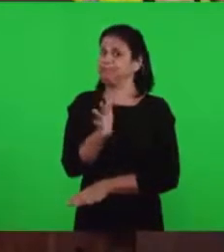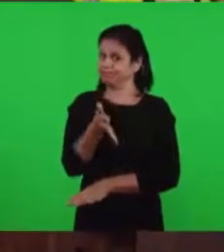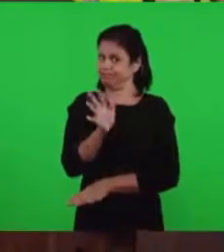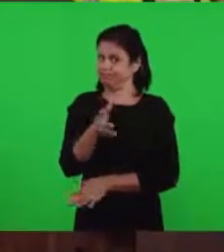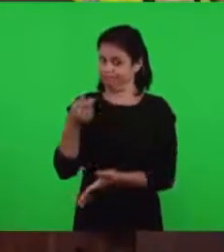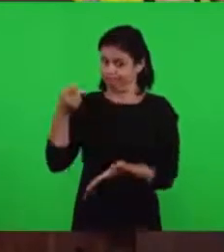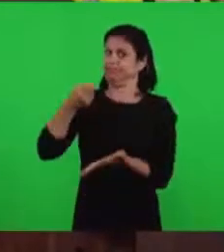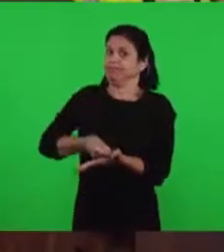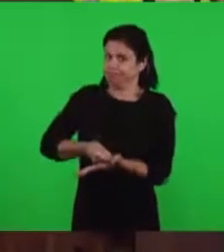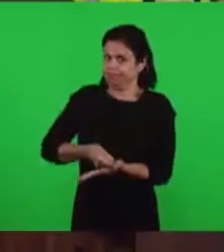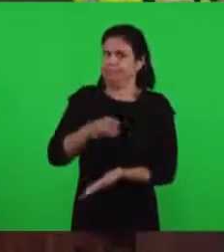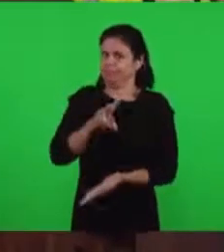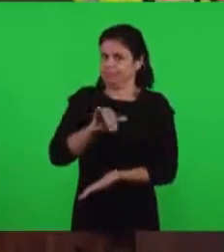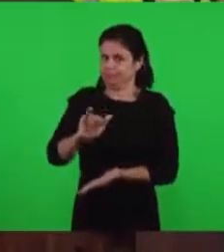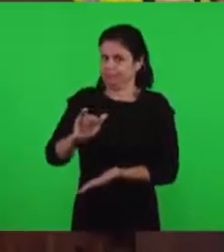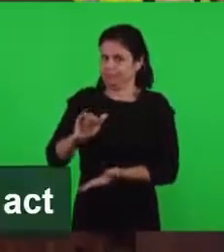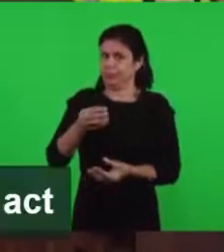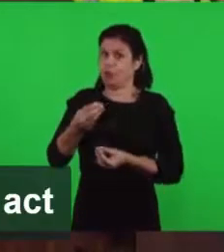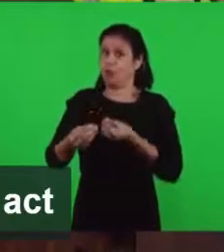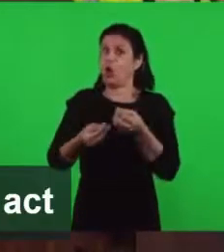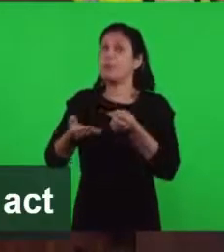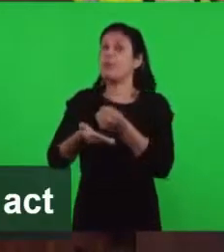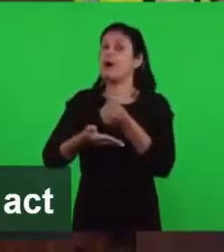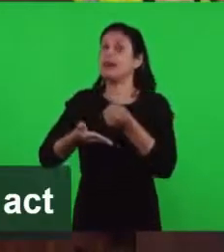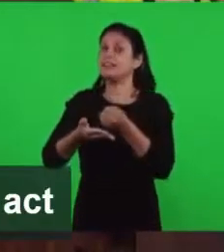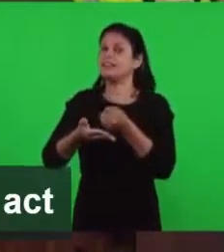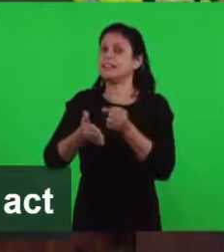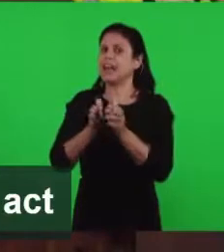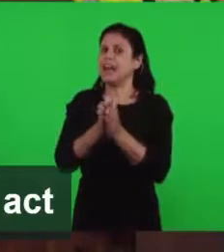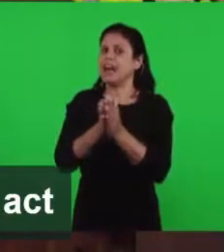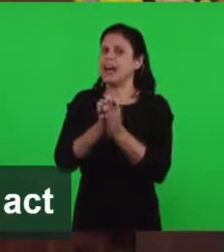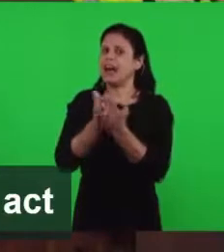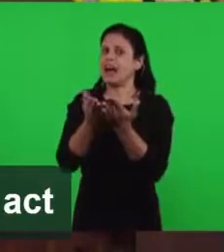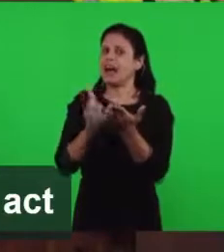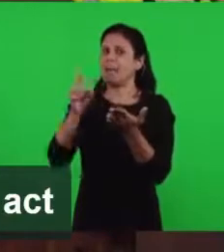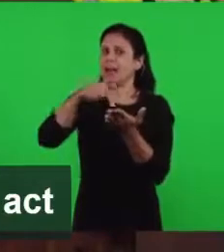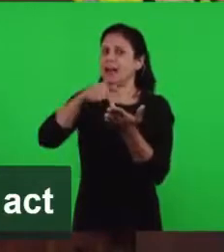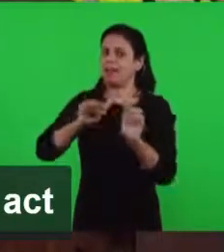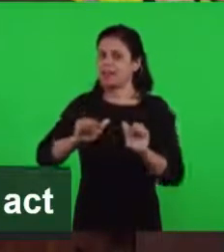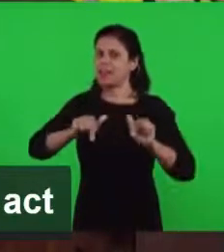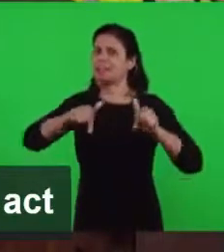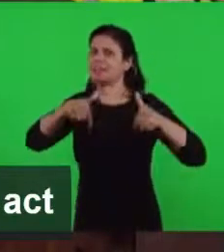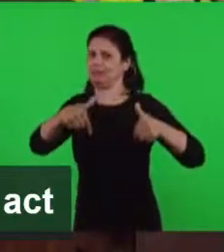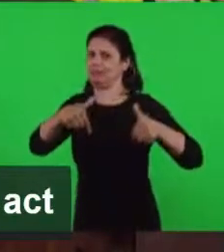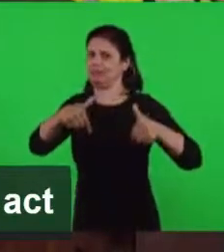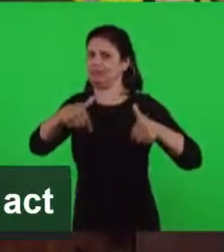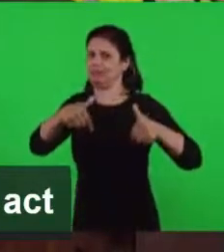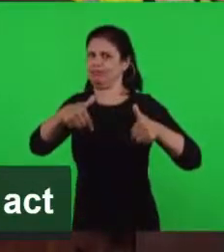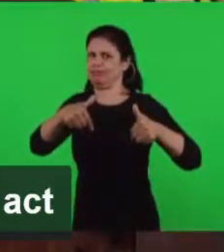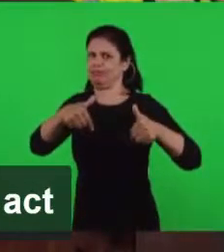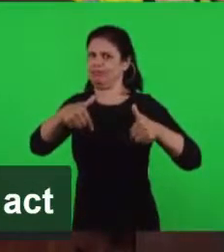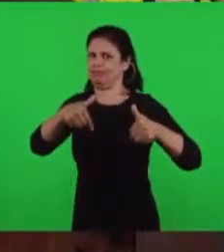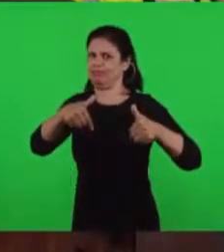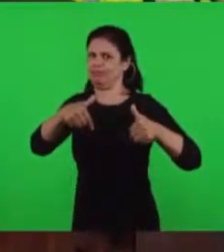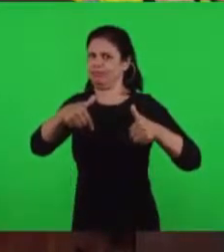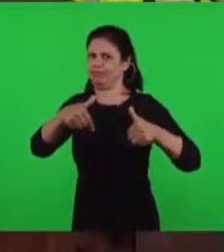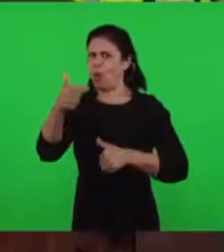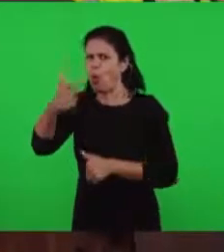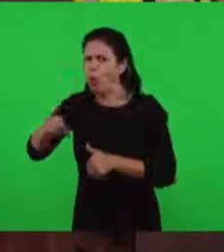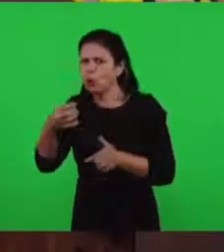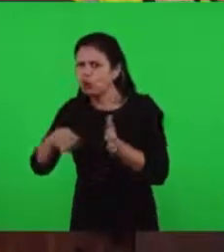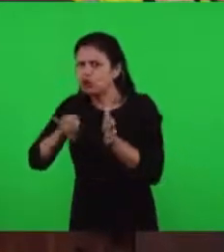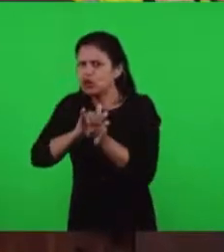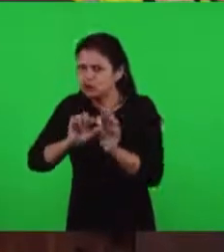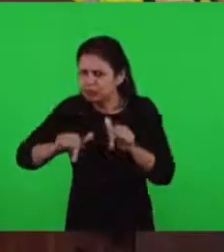baseados na ação da palavra do verbo não há outra forma de agir